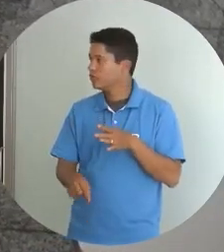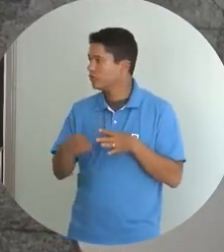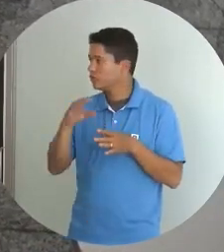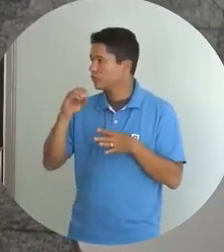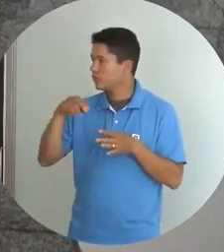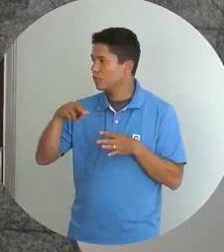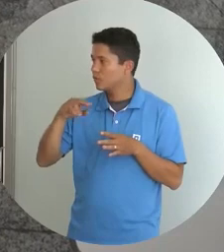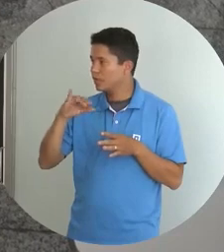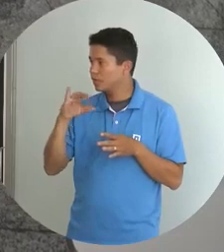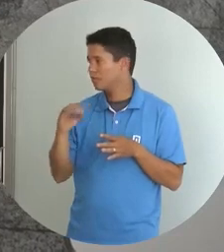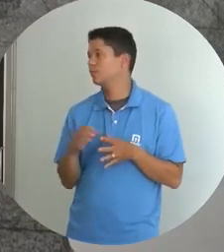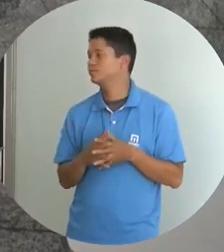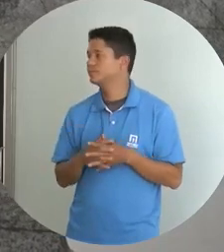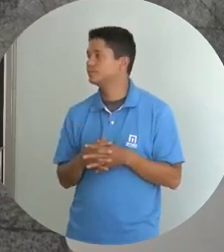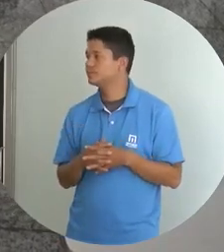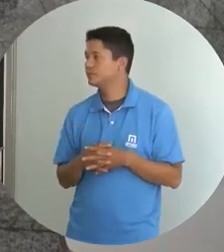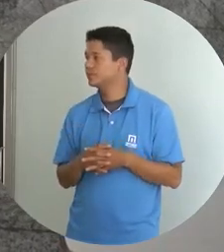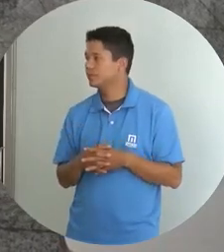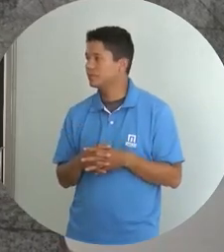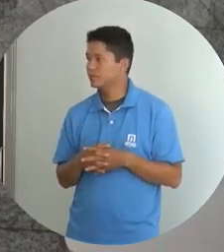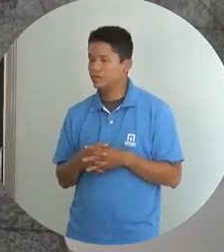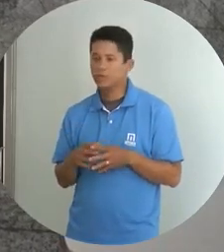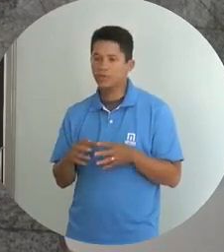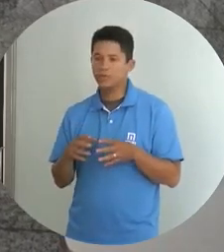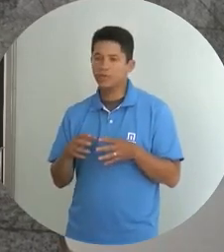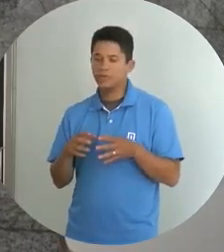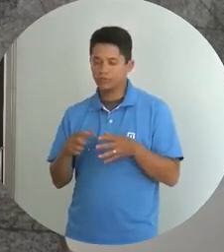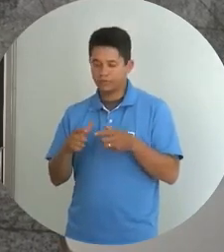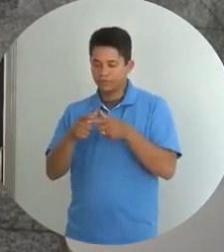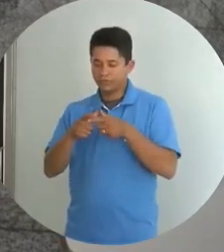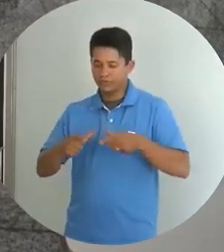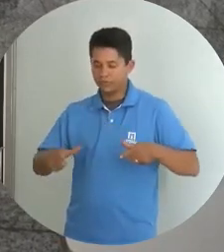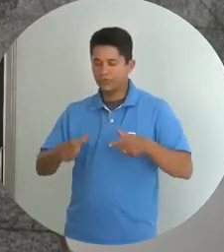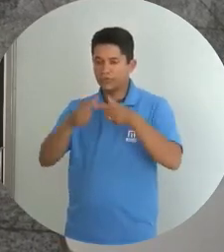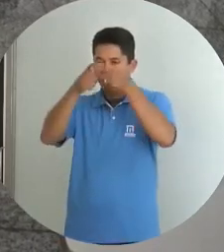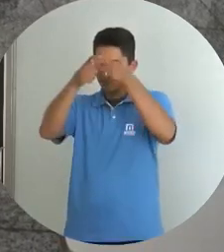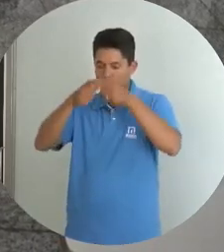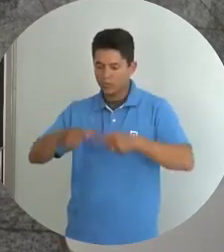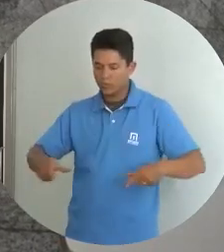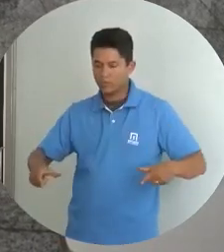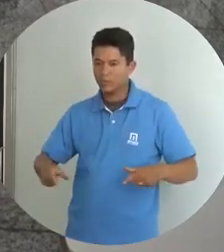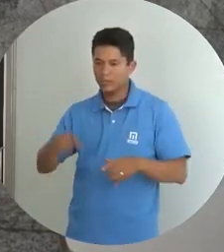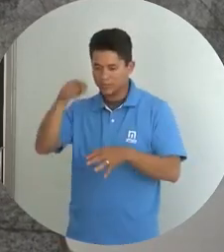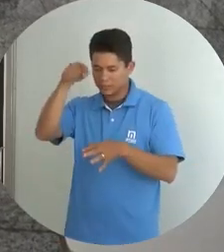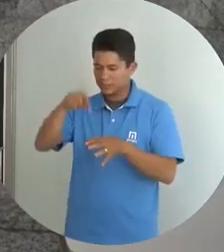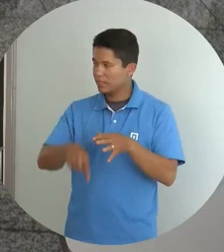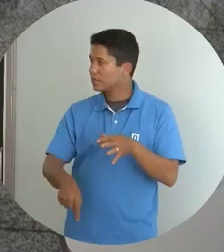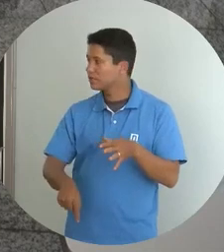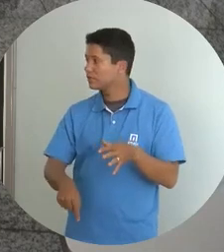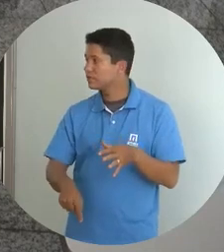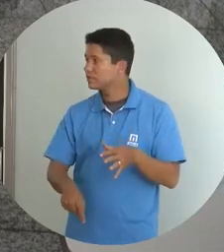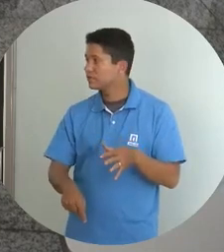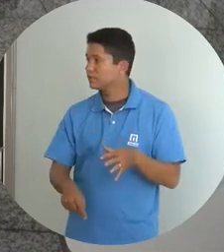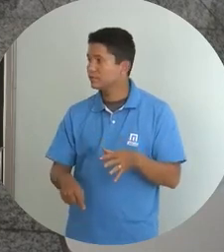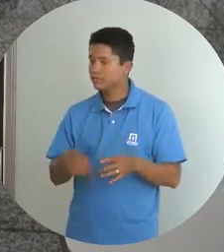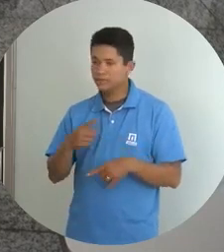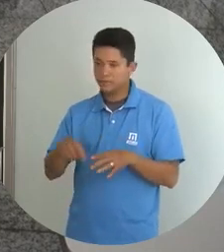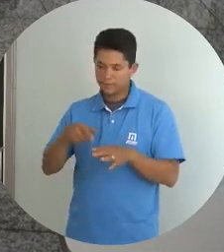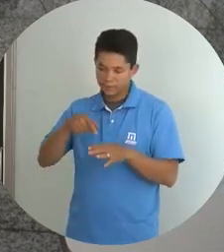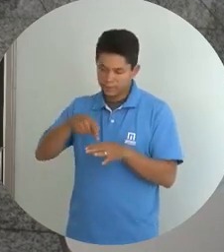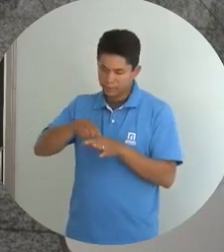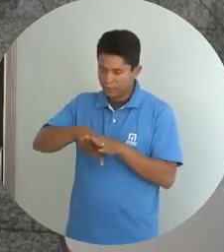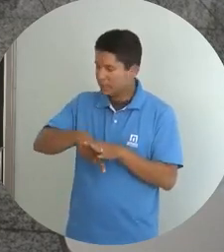Então, o projetista deixou o furo cônico nos 2 sentidos, a estaca passava, na hora que a gente